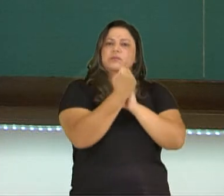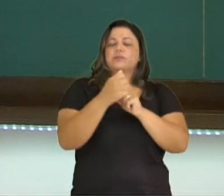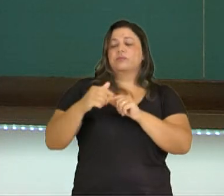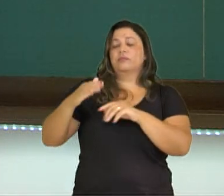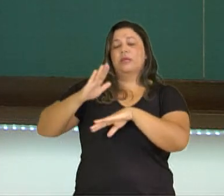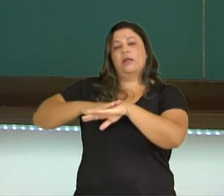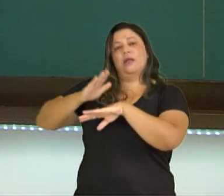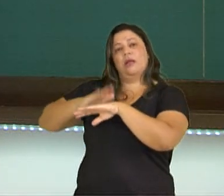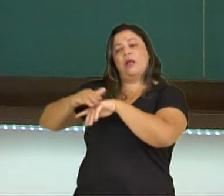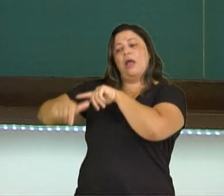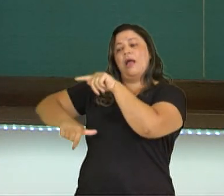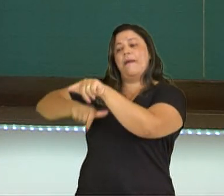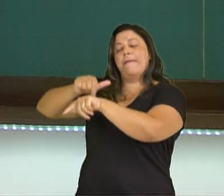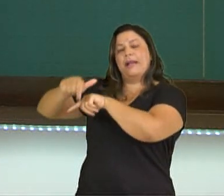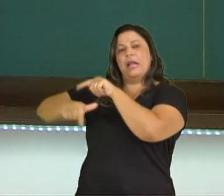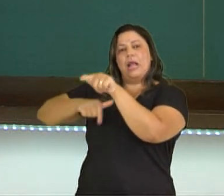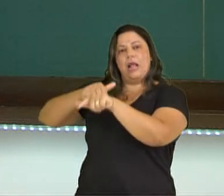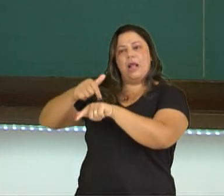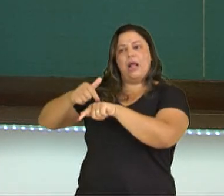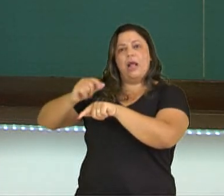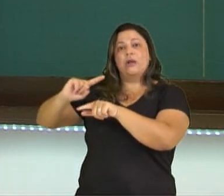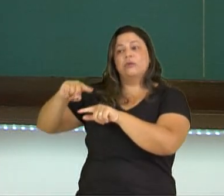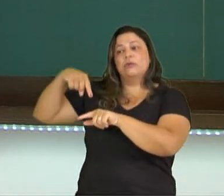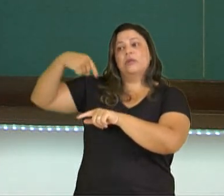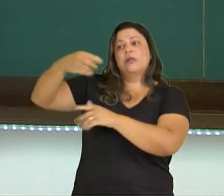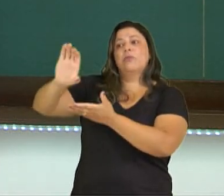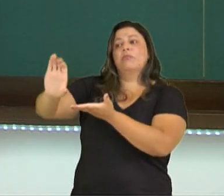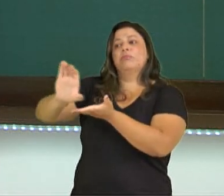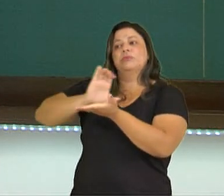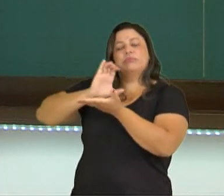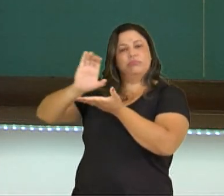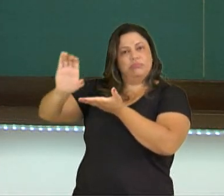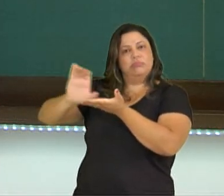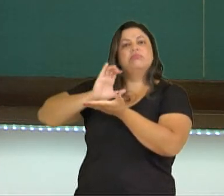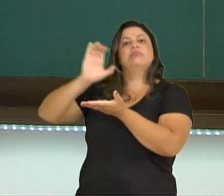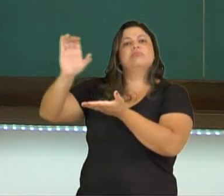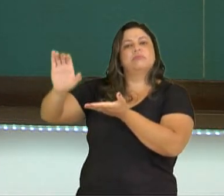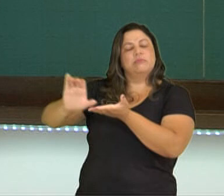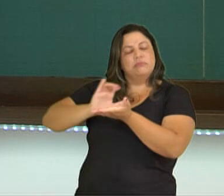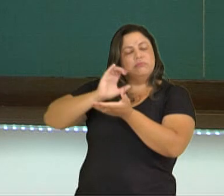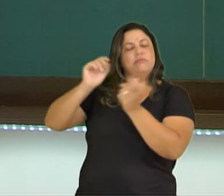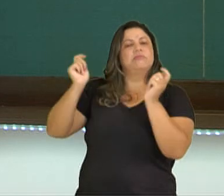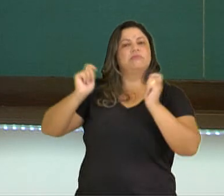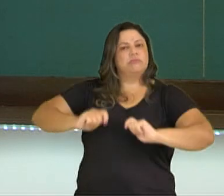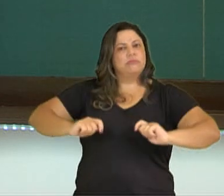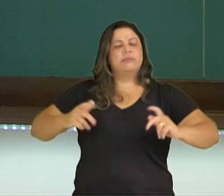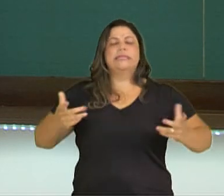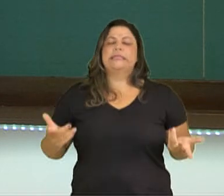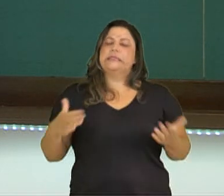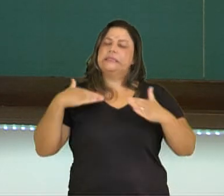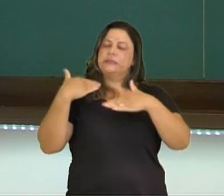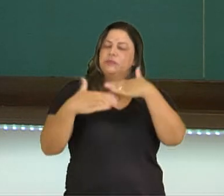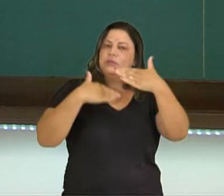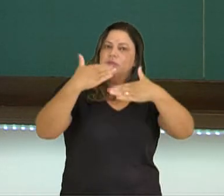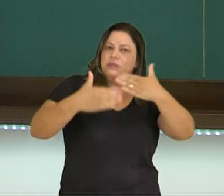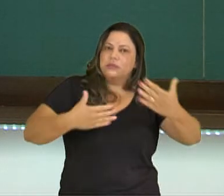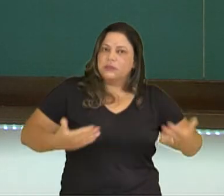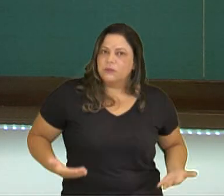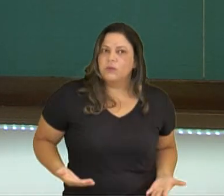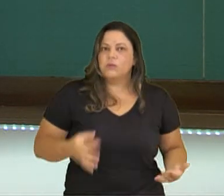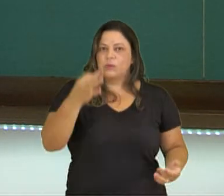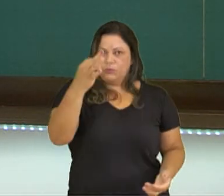desenvolve um trabalho e deve receber um valor sobre esse trabalho que ela desenvolveu,